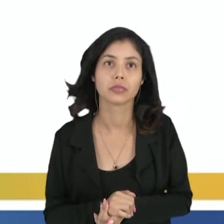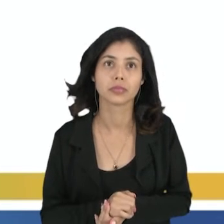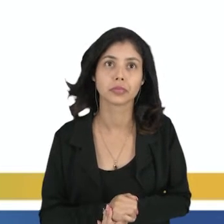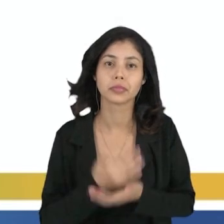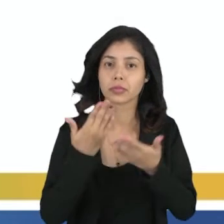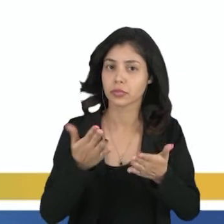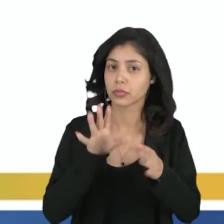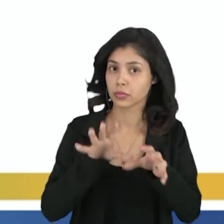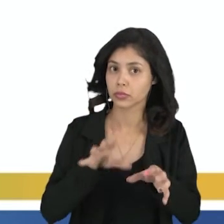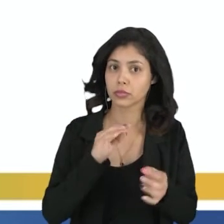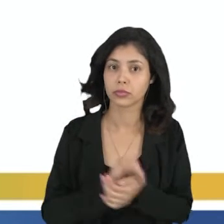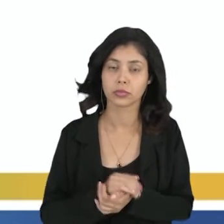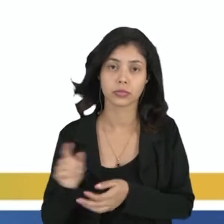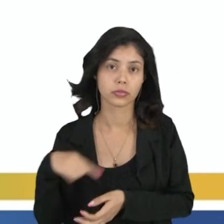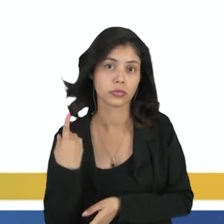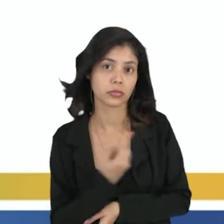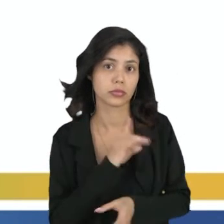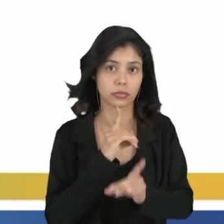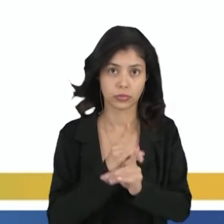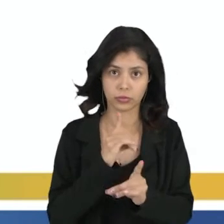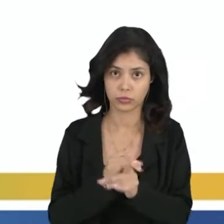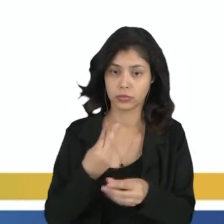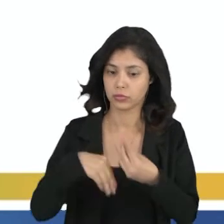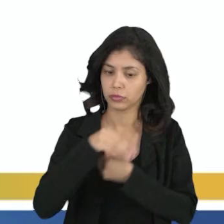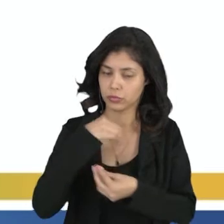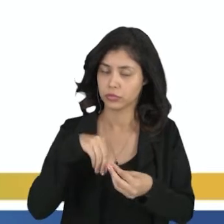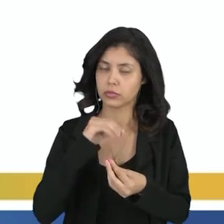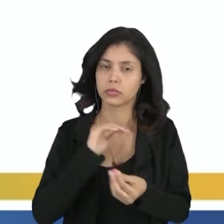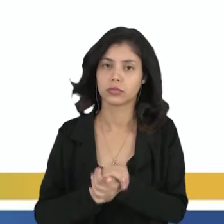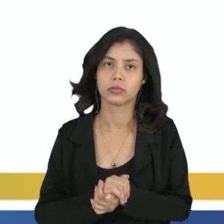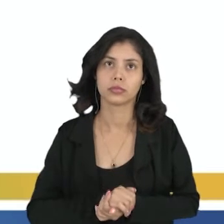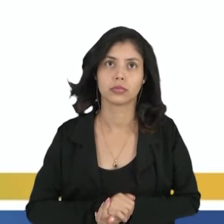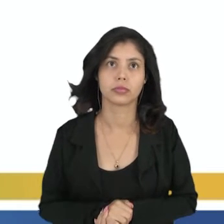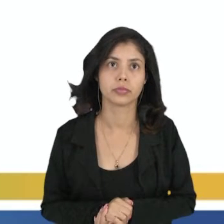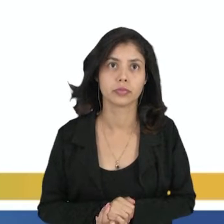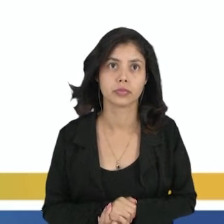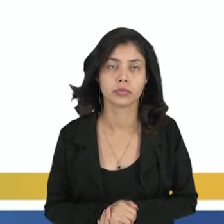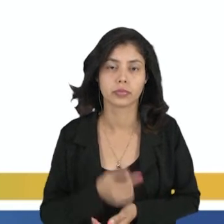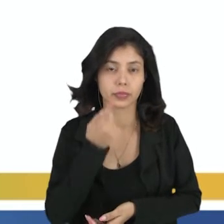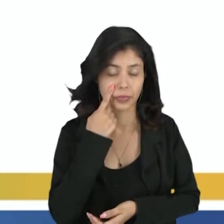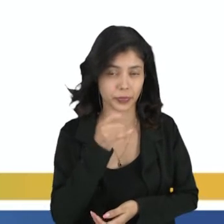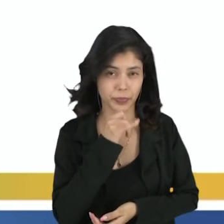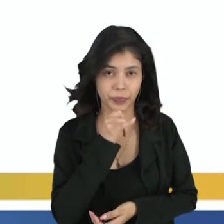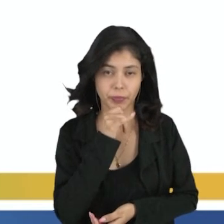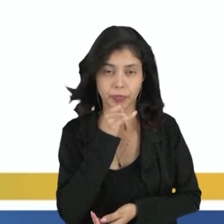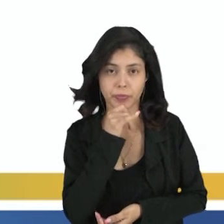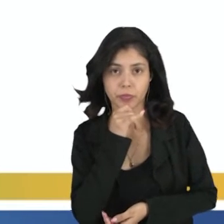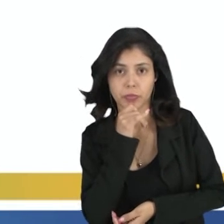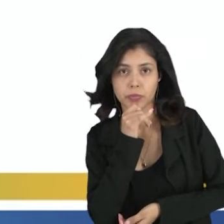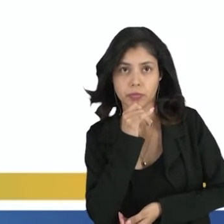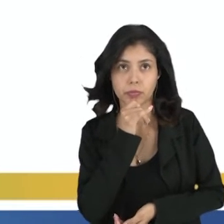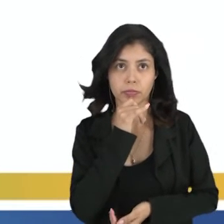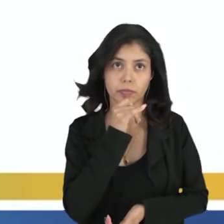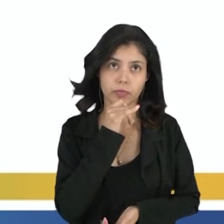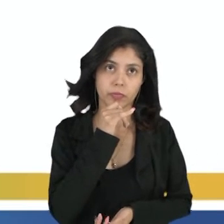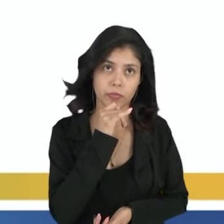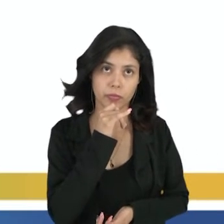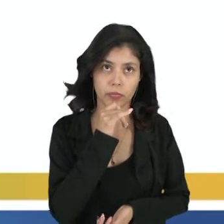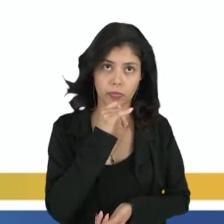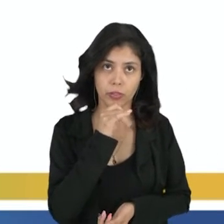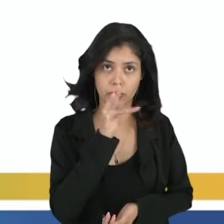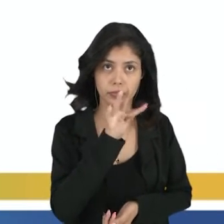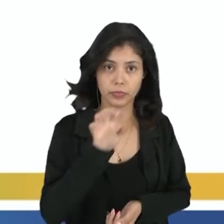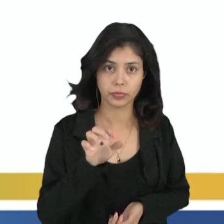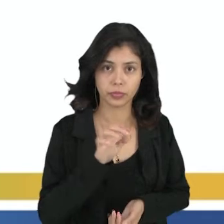Então, é dessa forma que você vai identificar uma reação de deslocamento. Então, vamos ver aqui o exemplo? Então, aqui, ó,